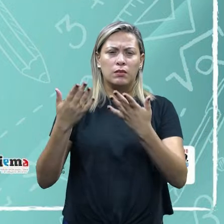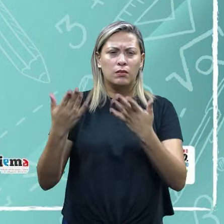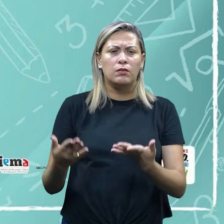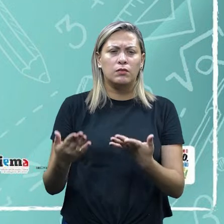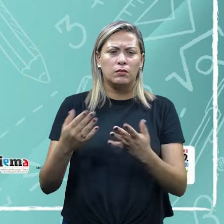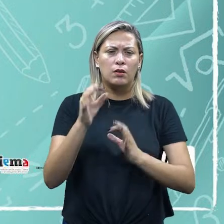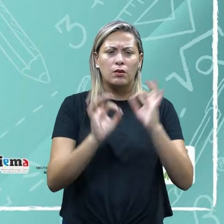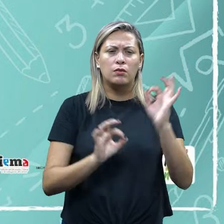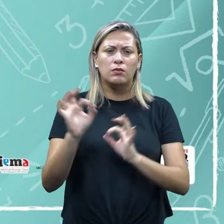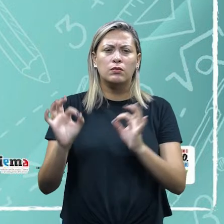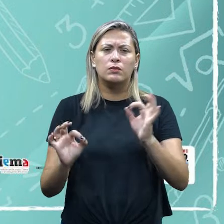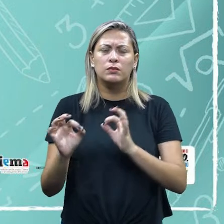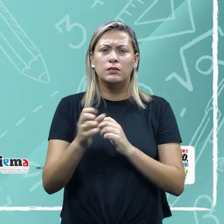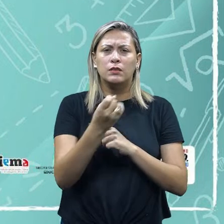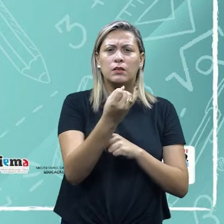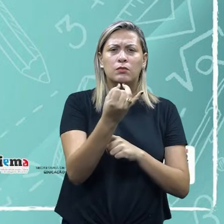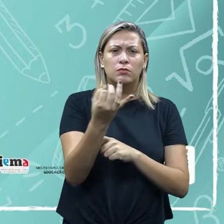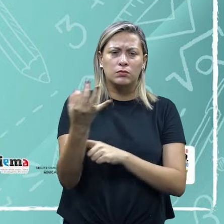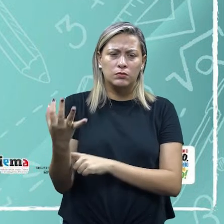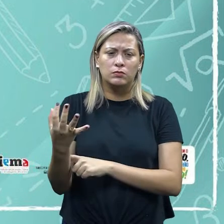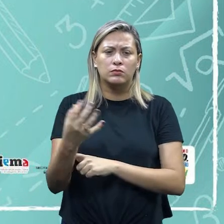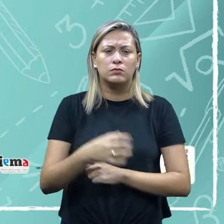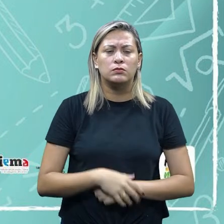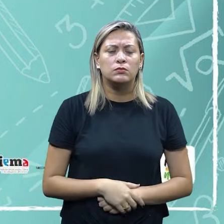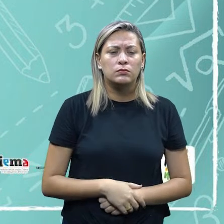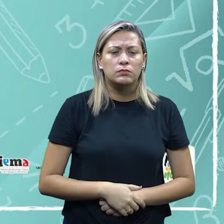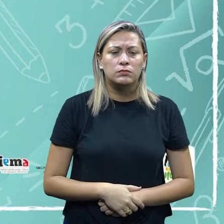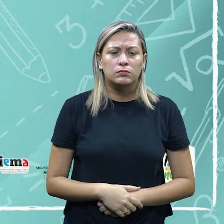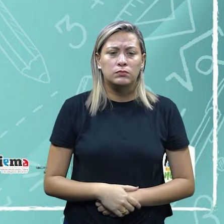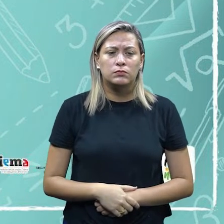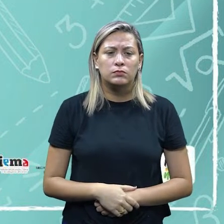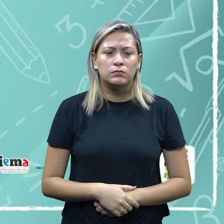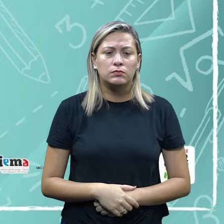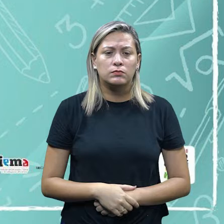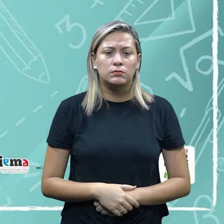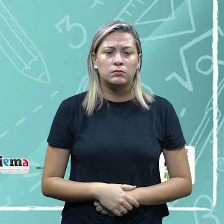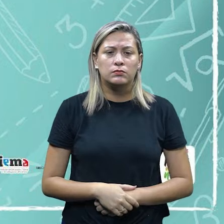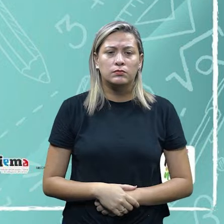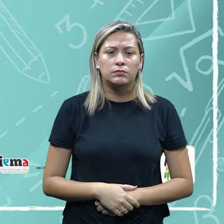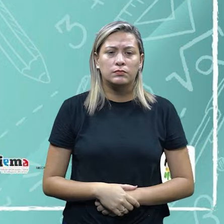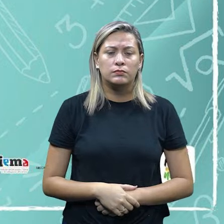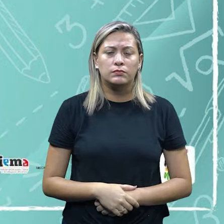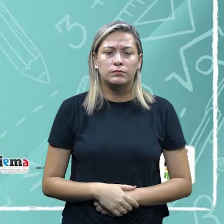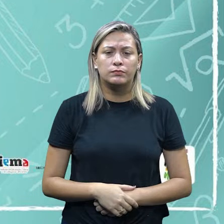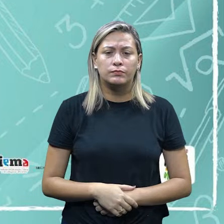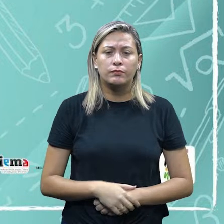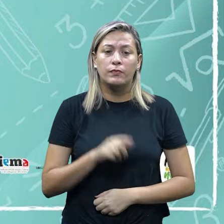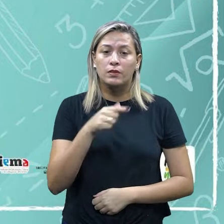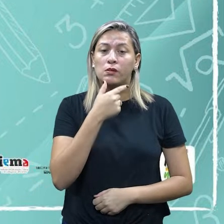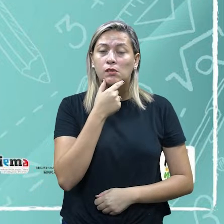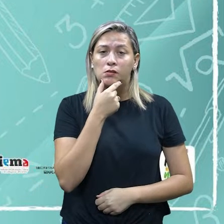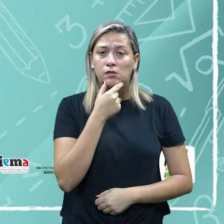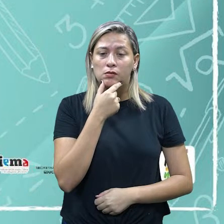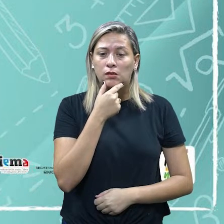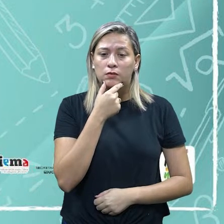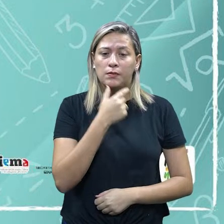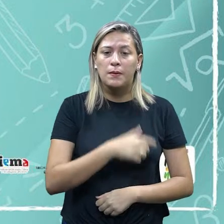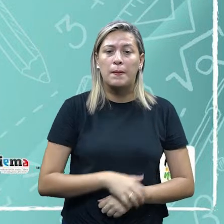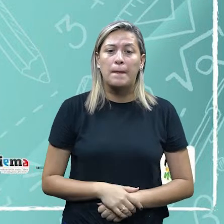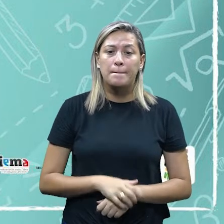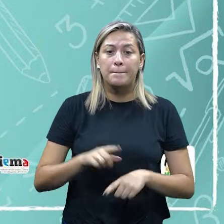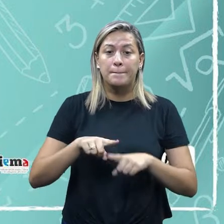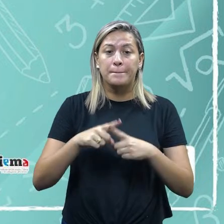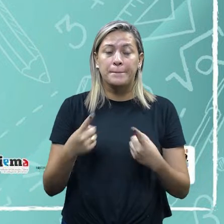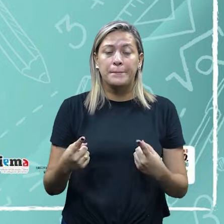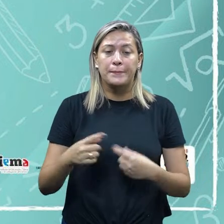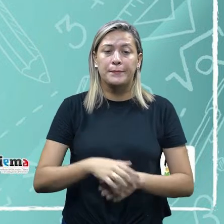que serve para a gente ter aqui os principais comandos. Aqui na lateral a gente tem os comandos em inglês, mas você, quando